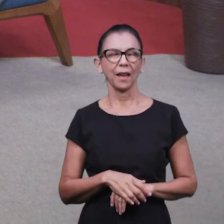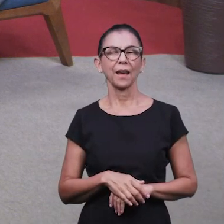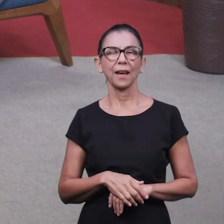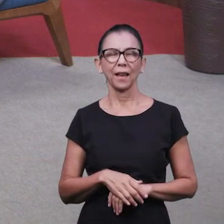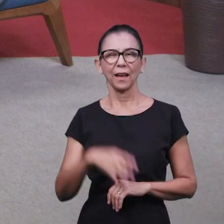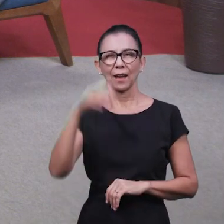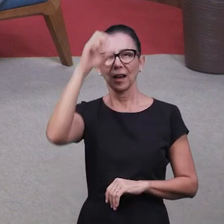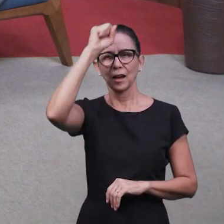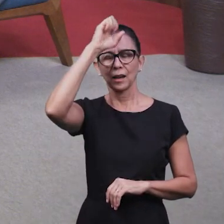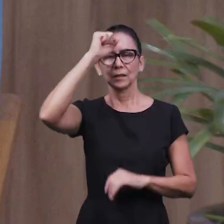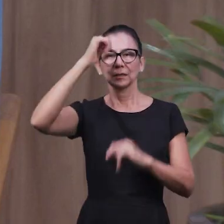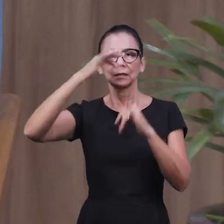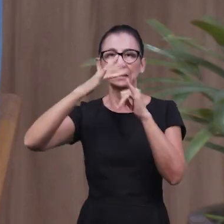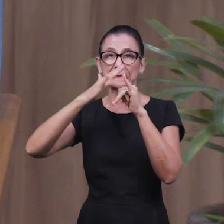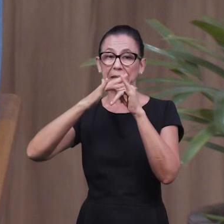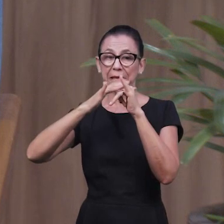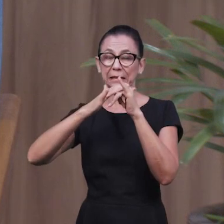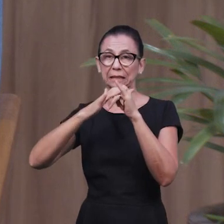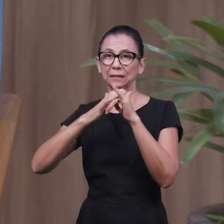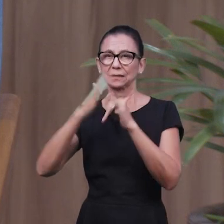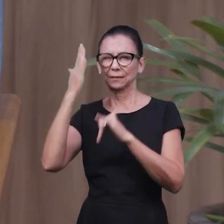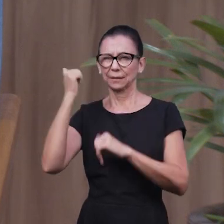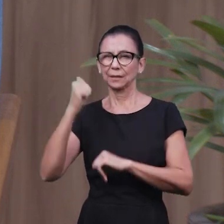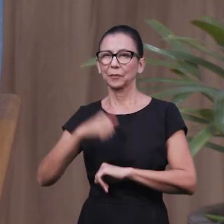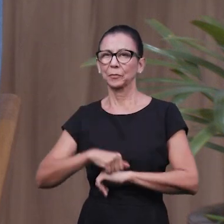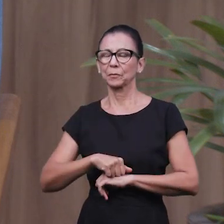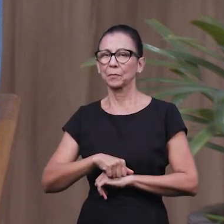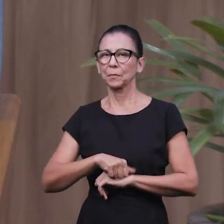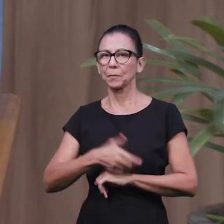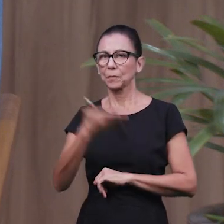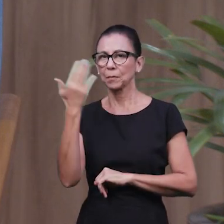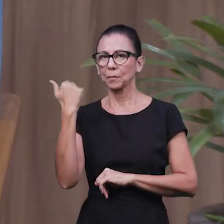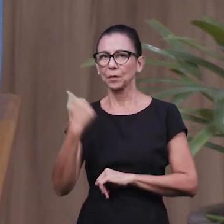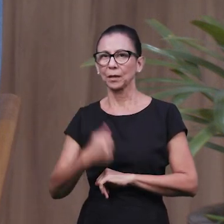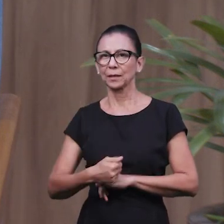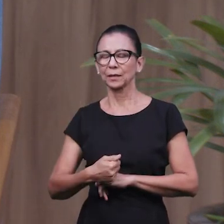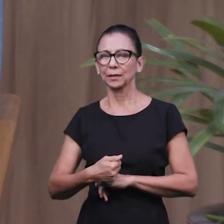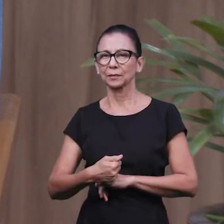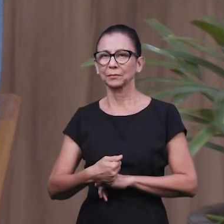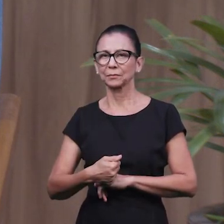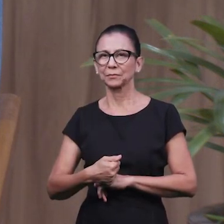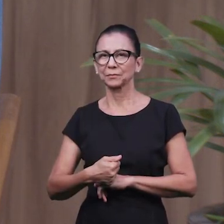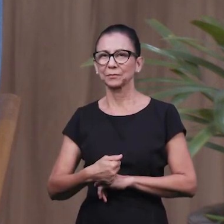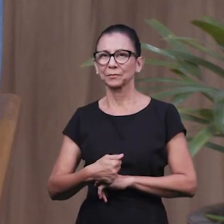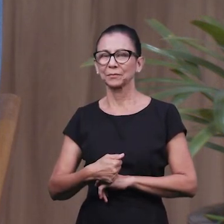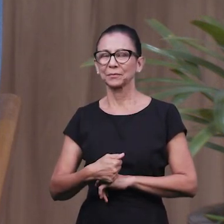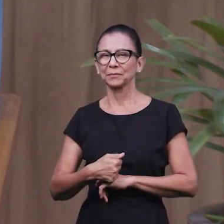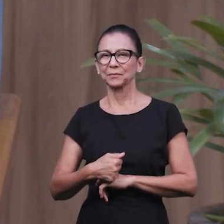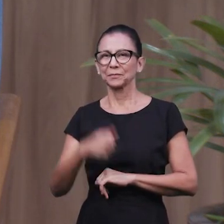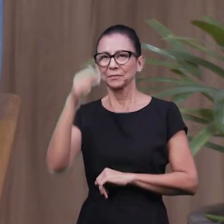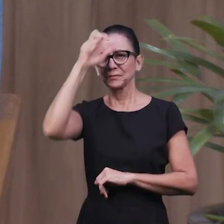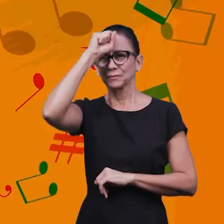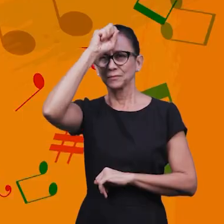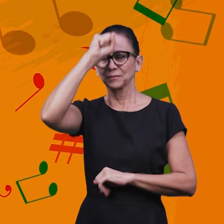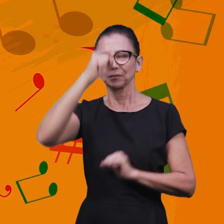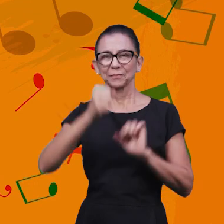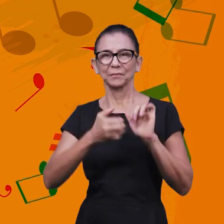a escaleta. Então, já sabe, né? Pegue o seu instrumento e vamos desenvolver esse louvor.